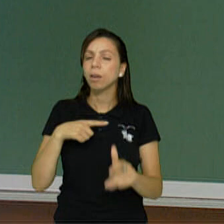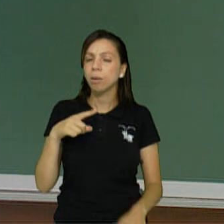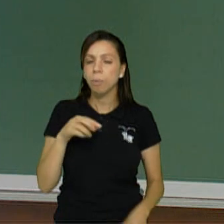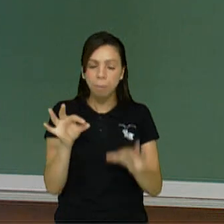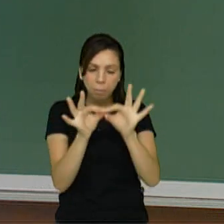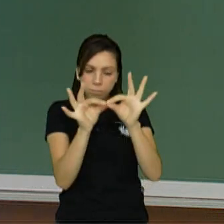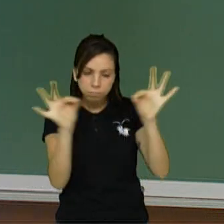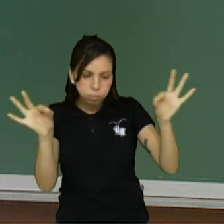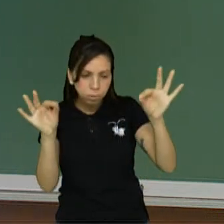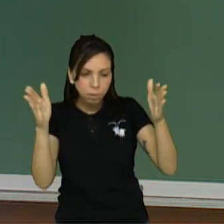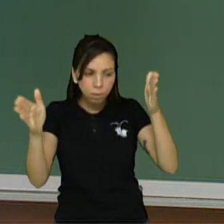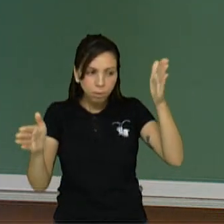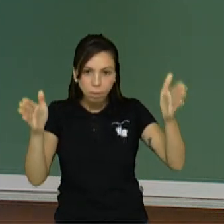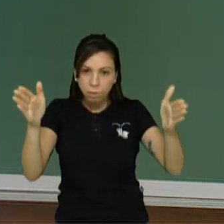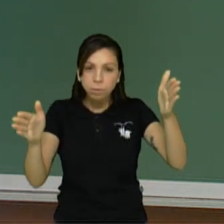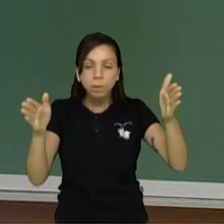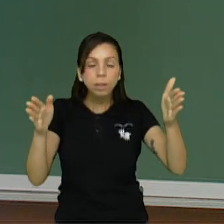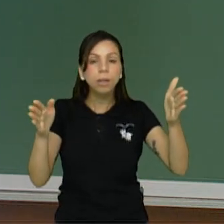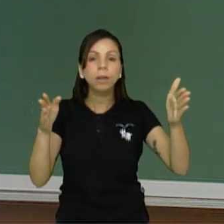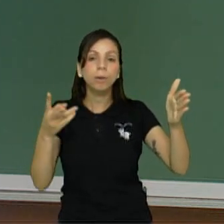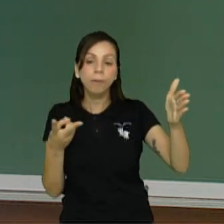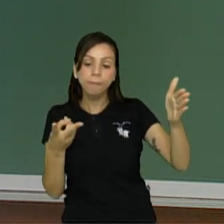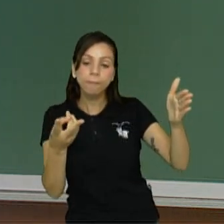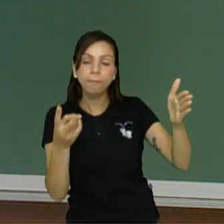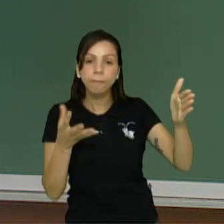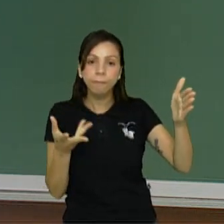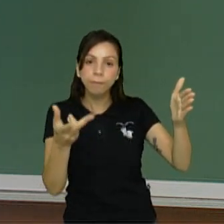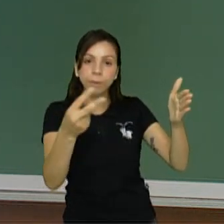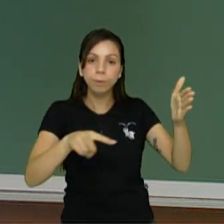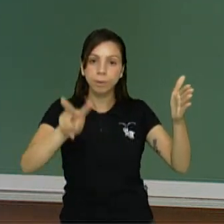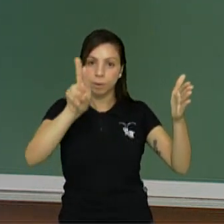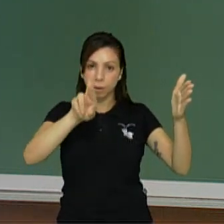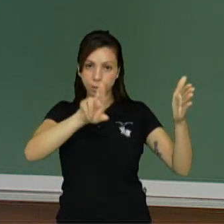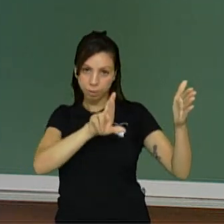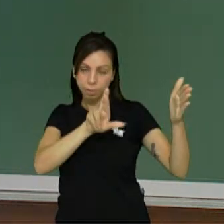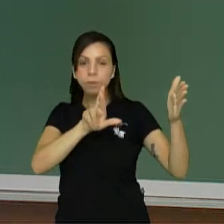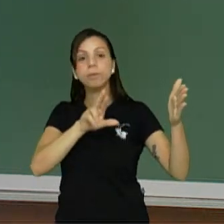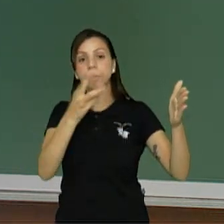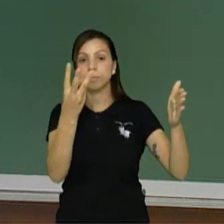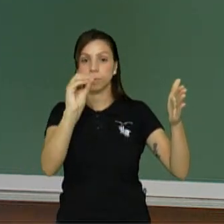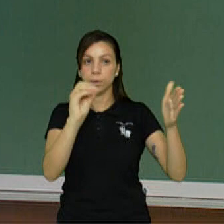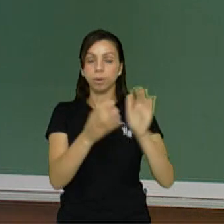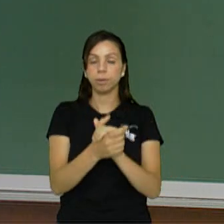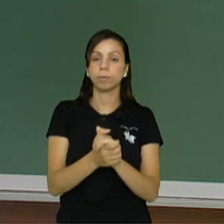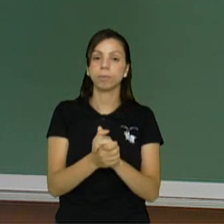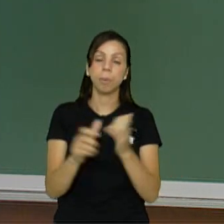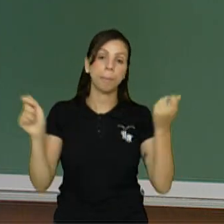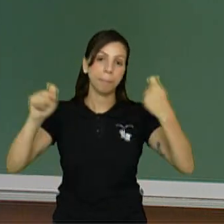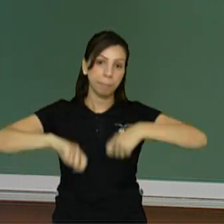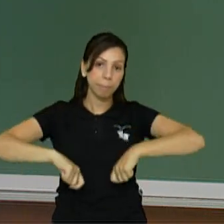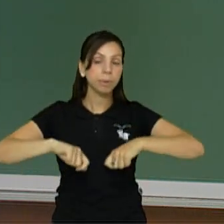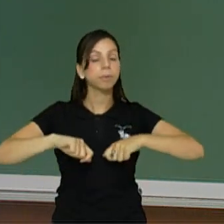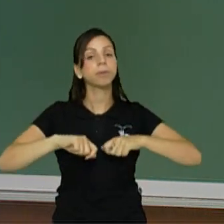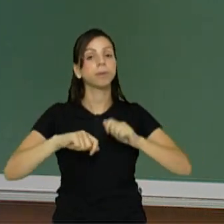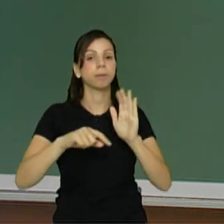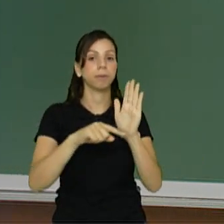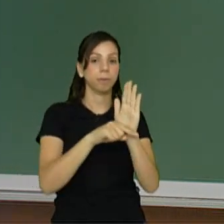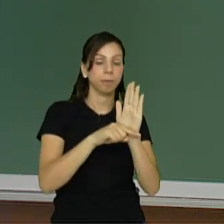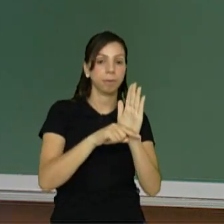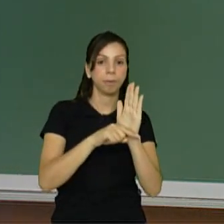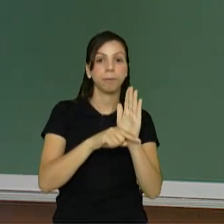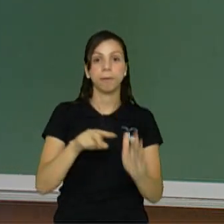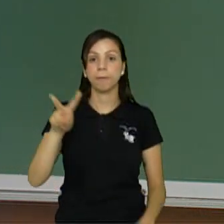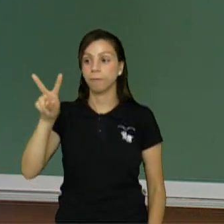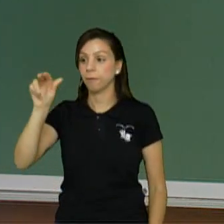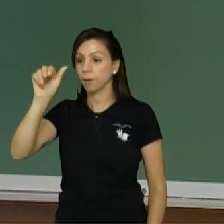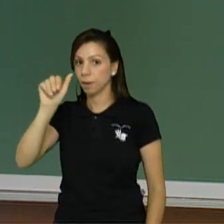30? Essa velocidade relativa, você pega, pessoal, a velocidade maior e subtrai da menor. Vai ficar VA menos